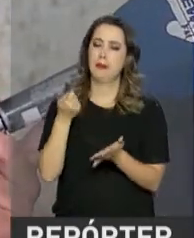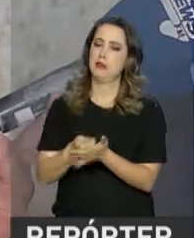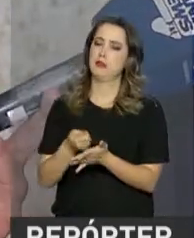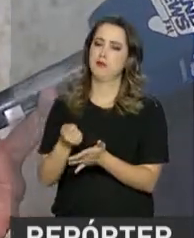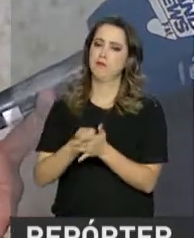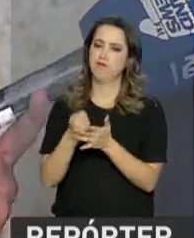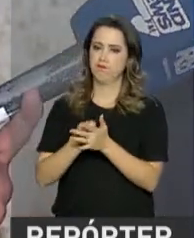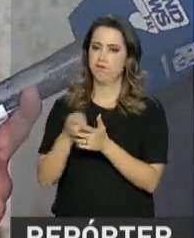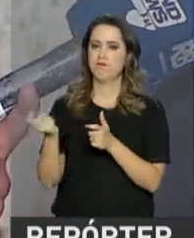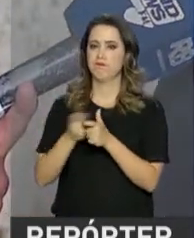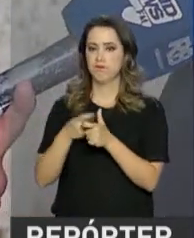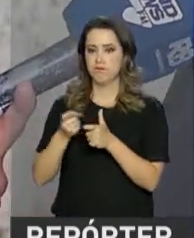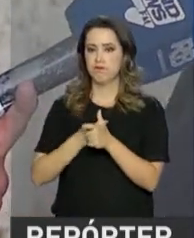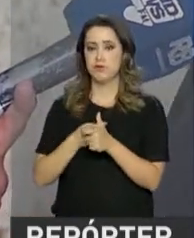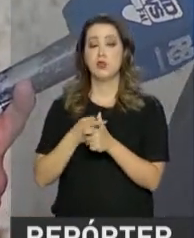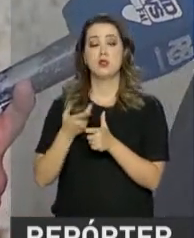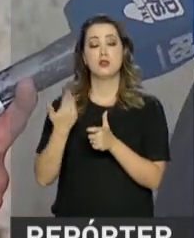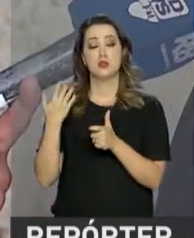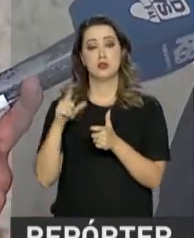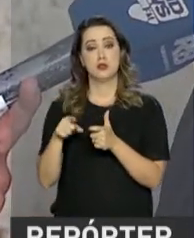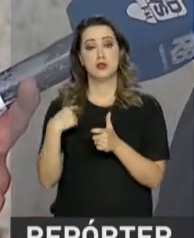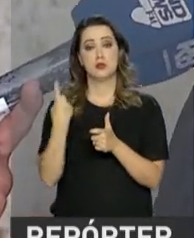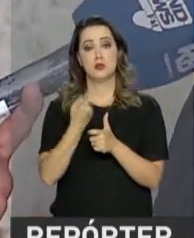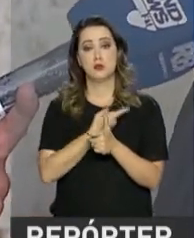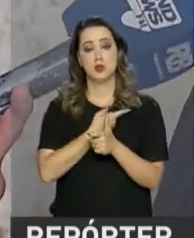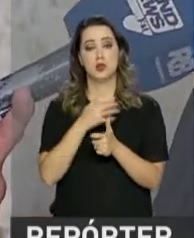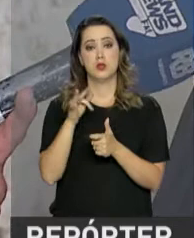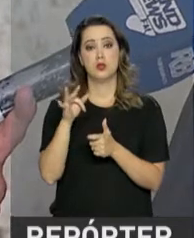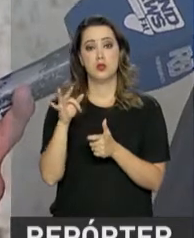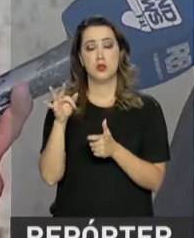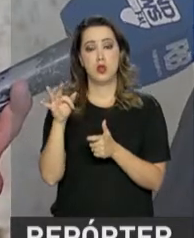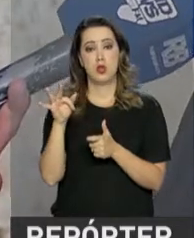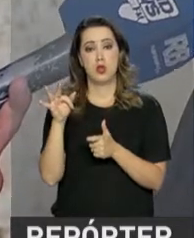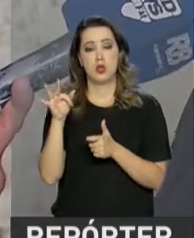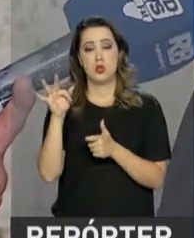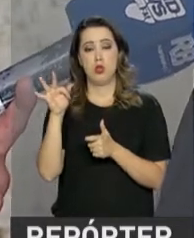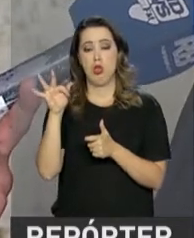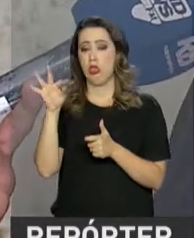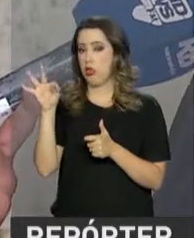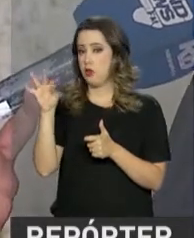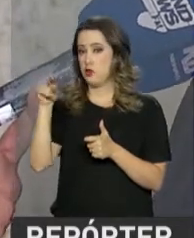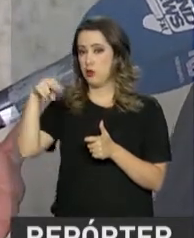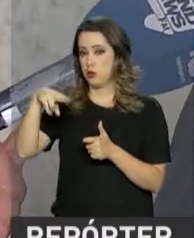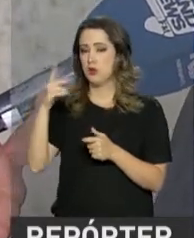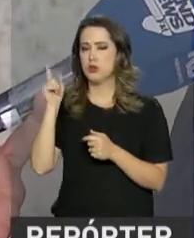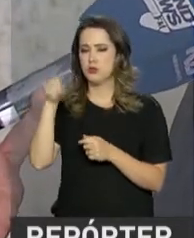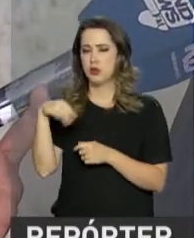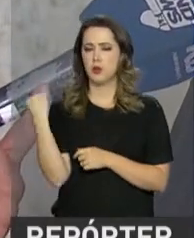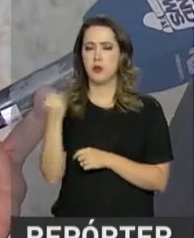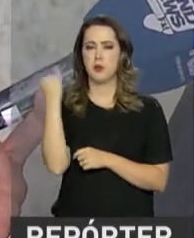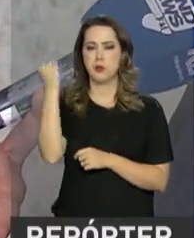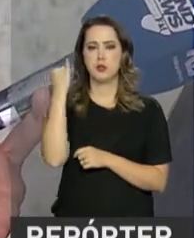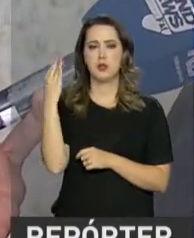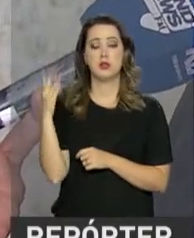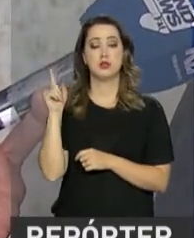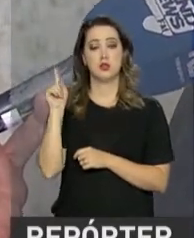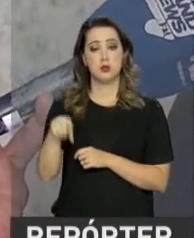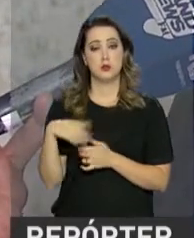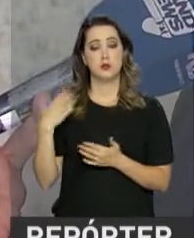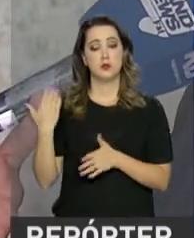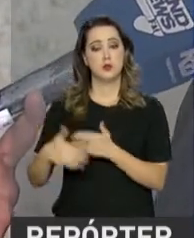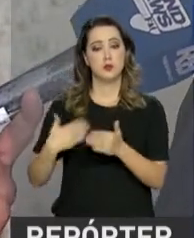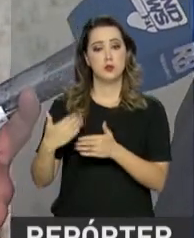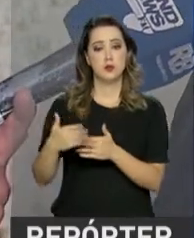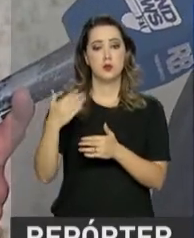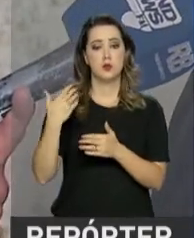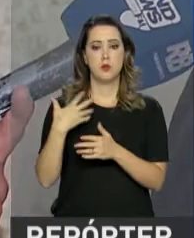o compromisso estabelecido pelo nosso fundo garantidor que o fundo garantidor é peça é instrumento fundamental para